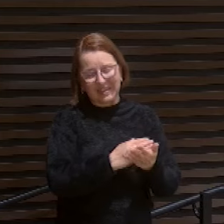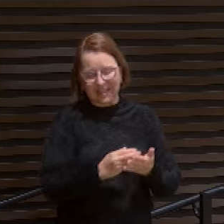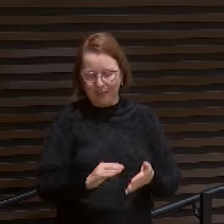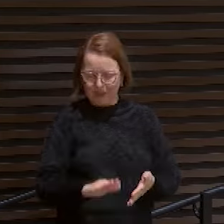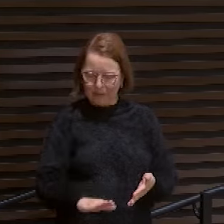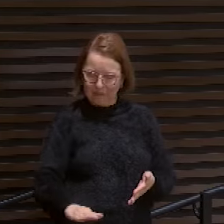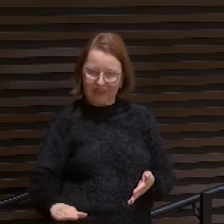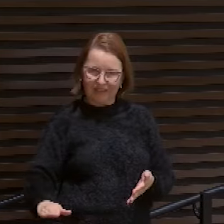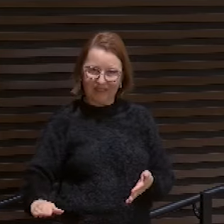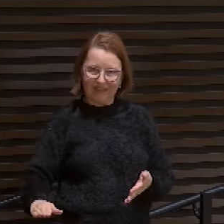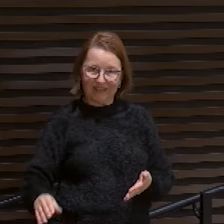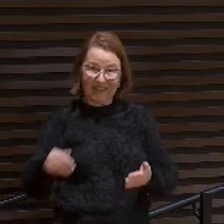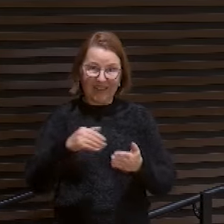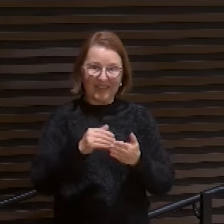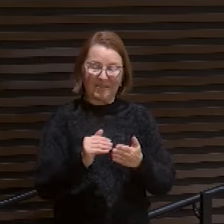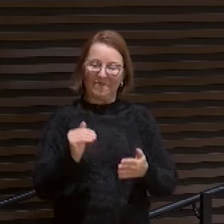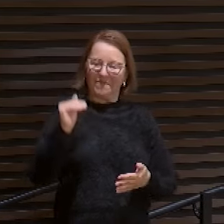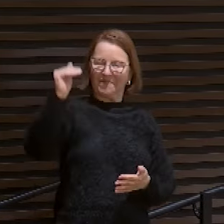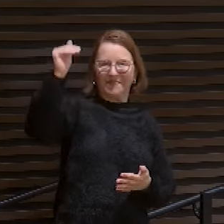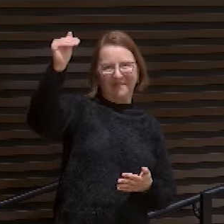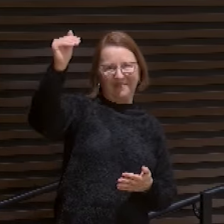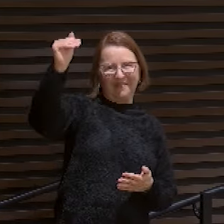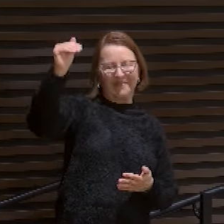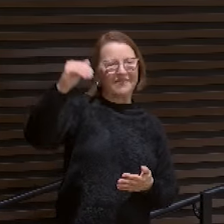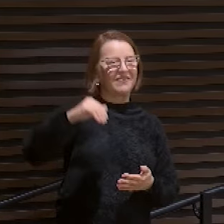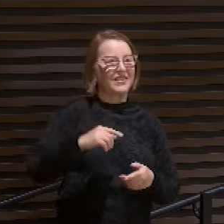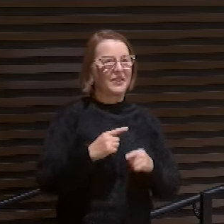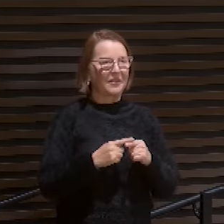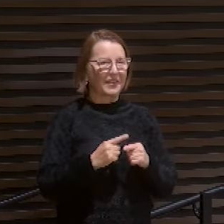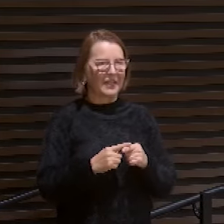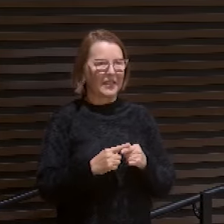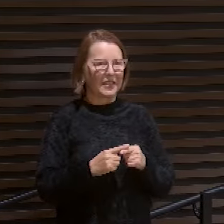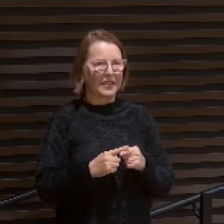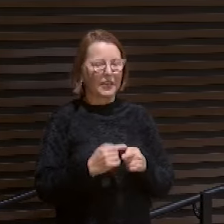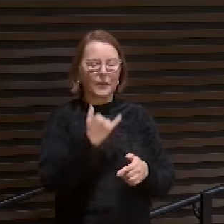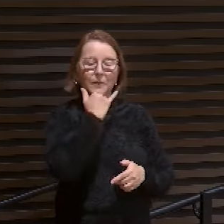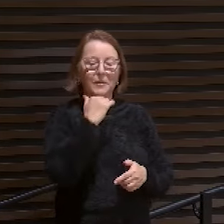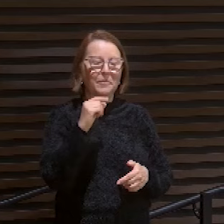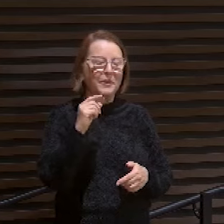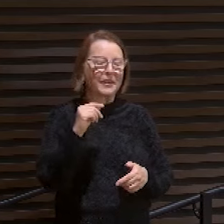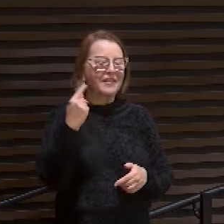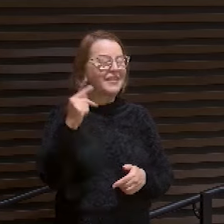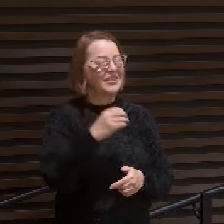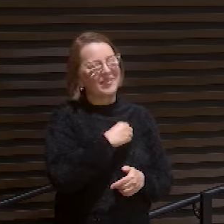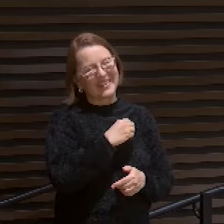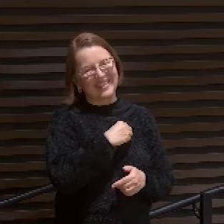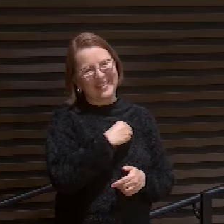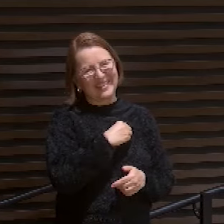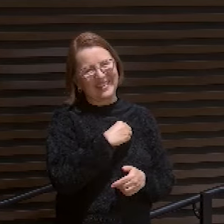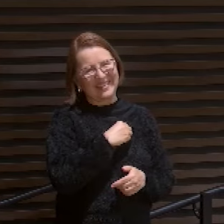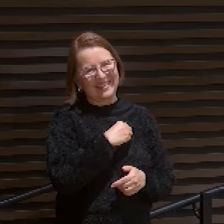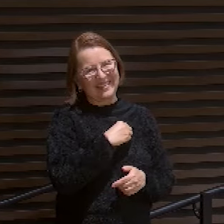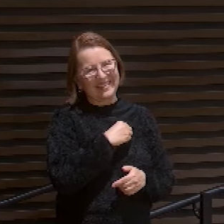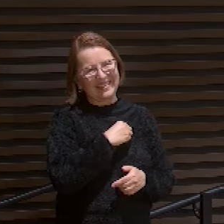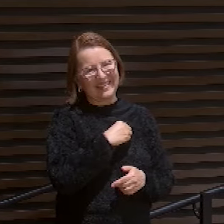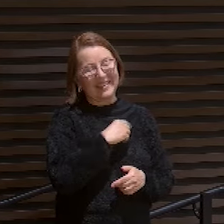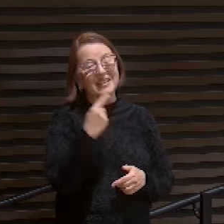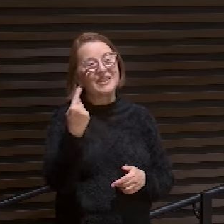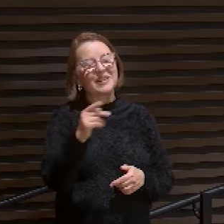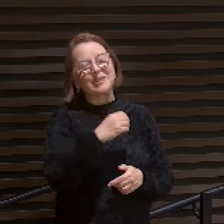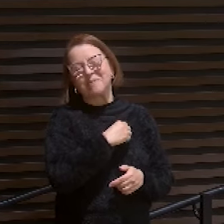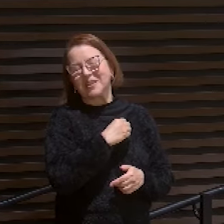menor deles até o maior, pois perdoarei as suas iniquidades, e dos